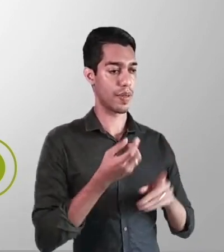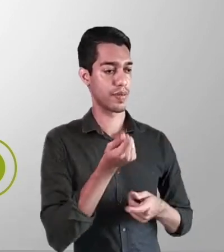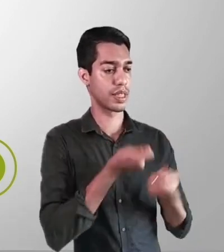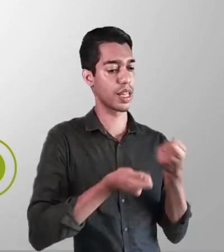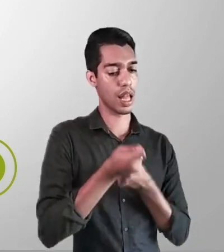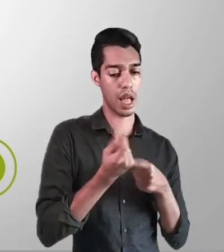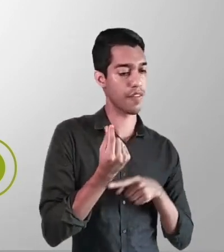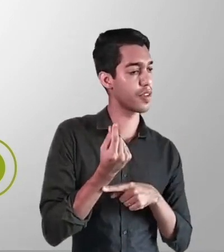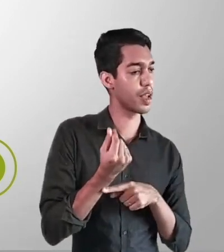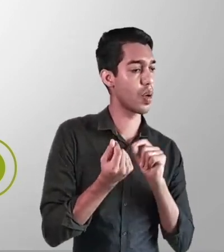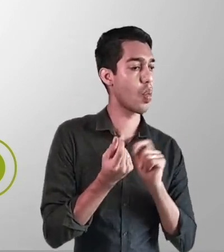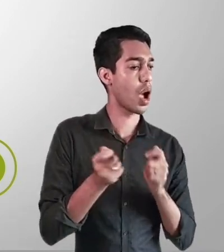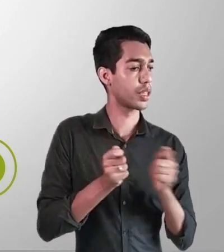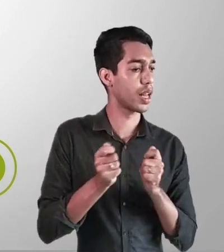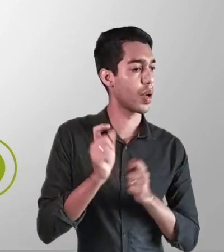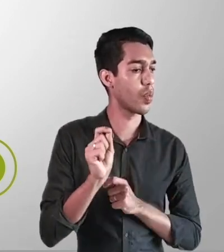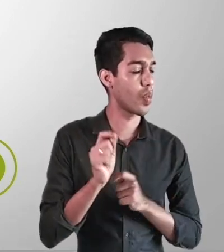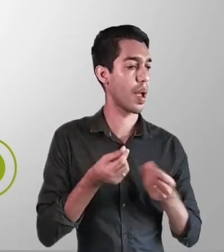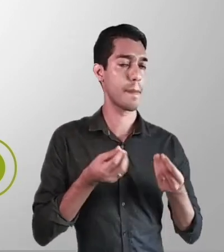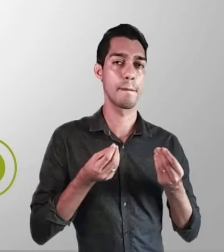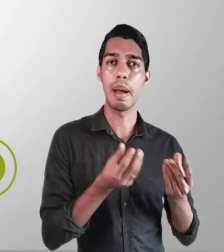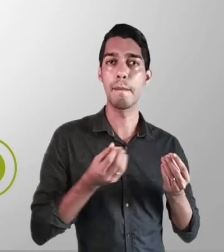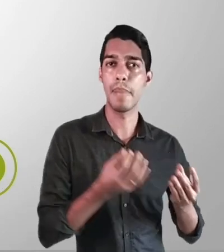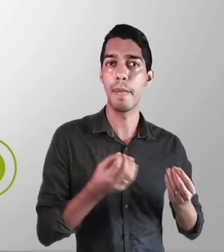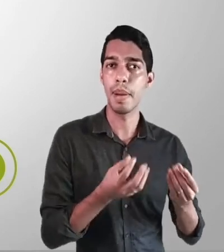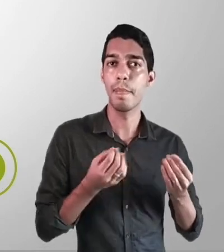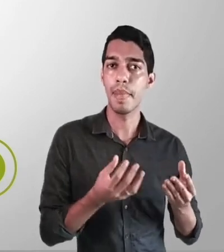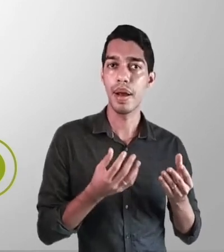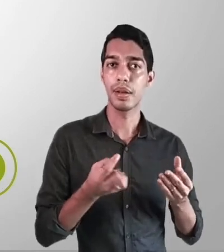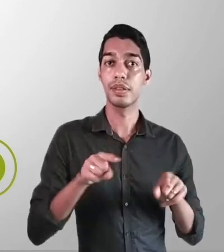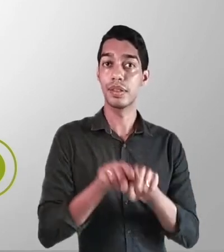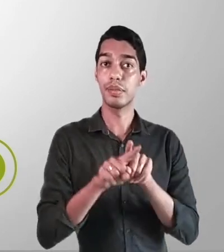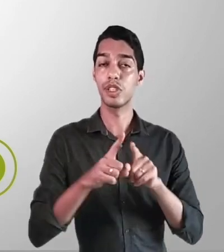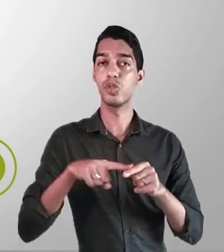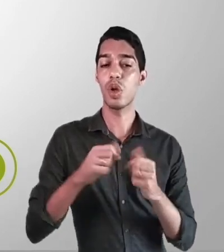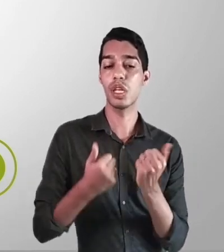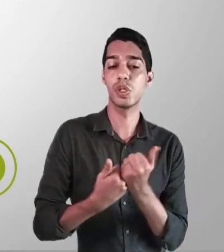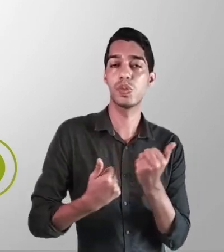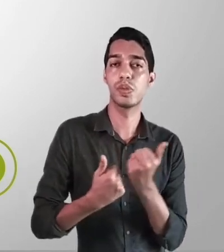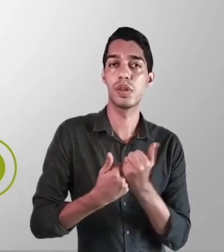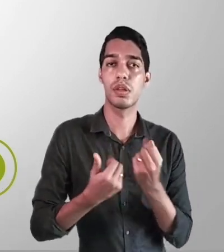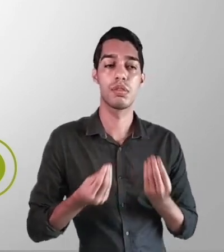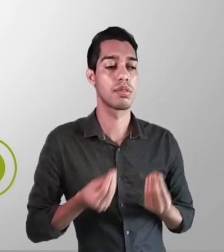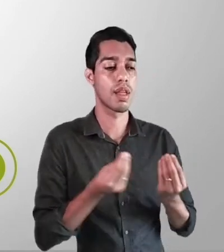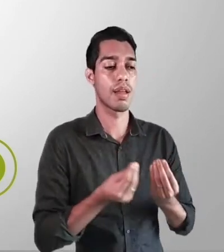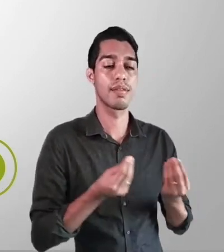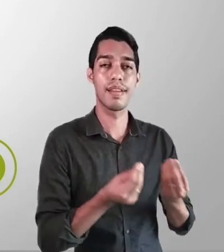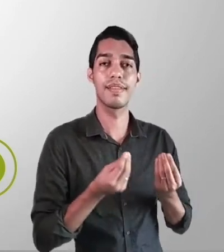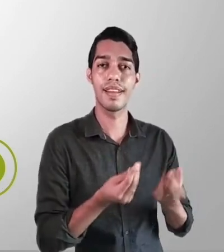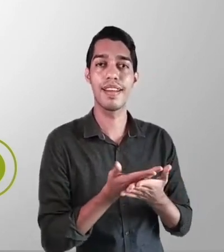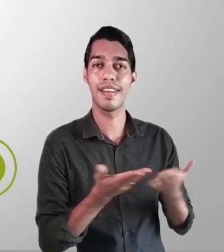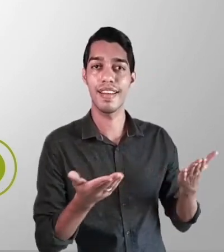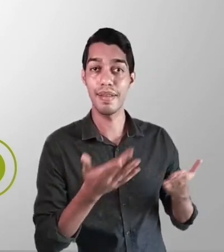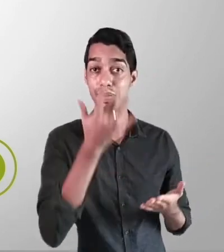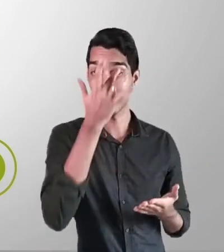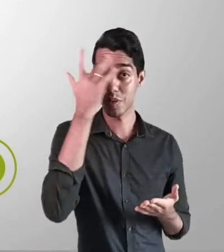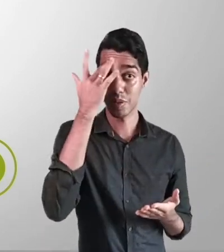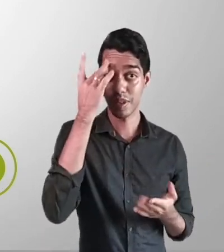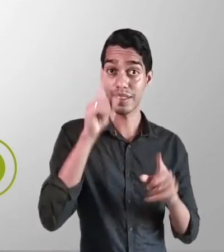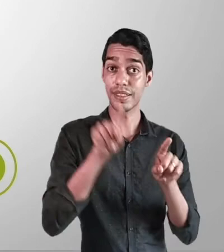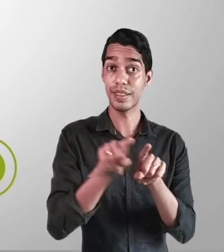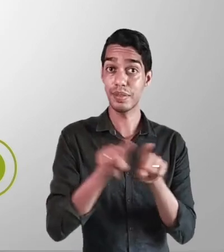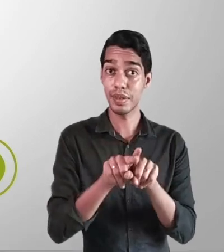processo de colocação de instrumentos financeiros mais customizados para esse tipo de população e para o estágio